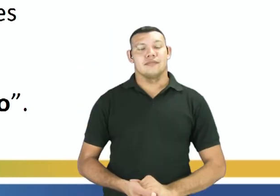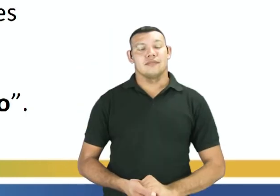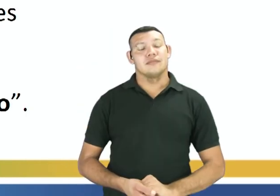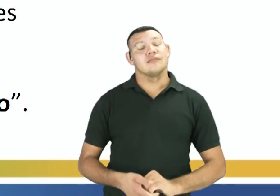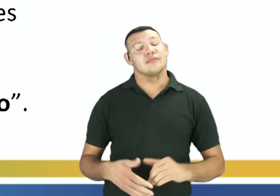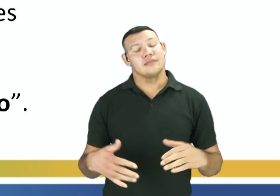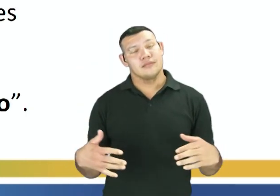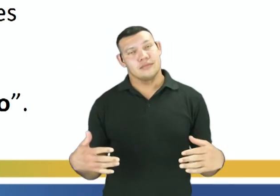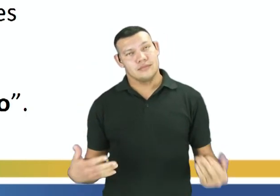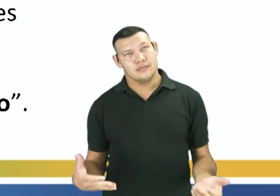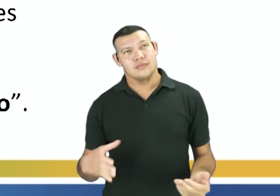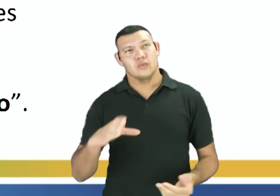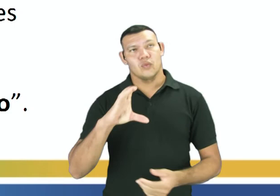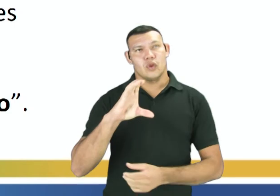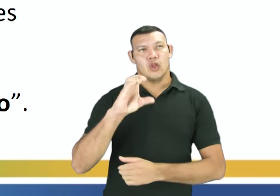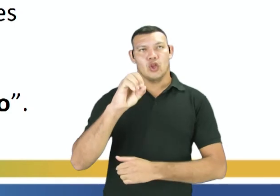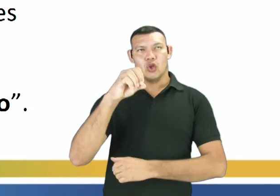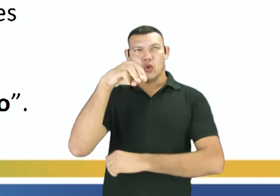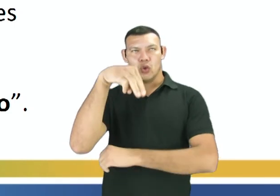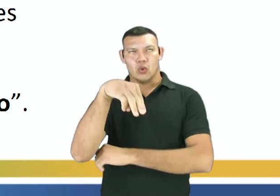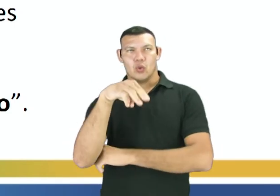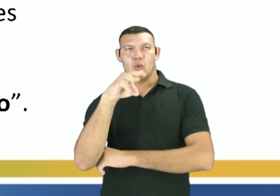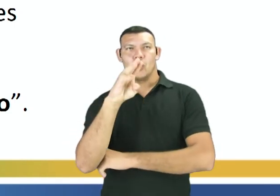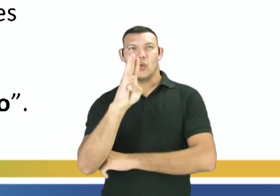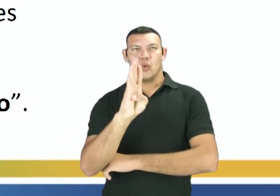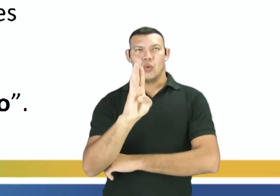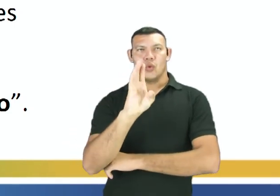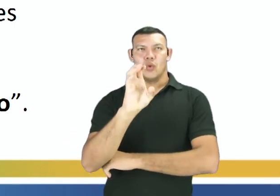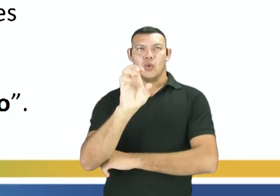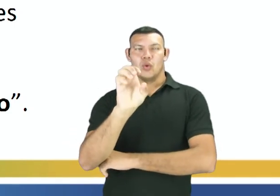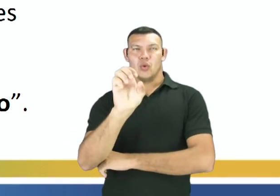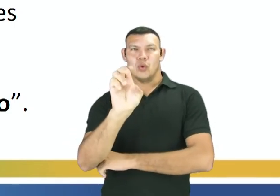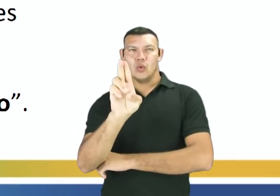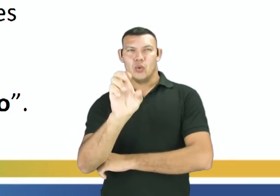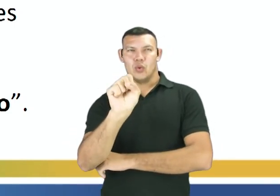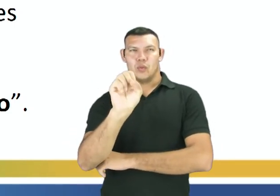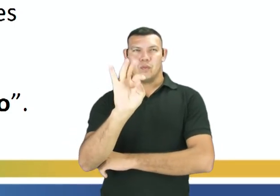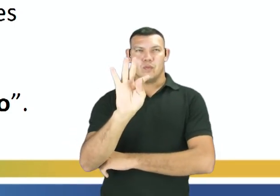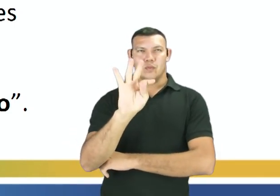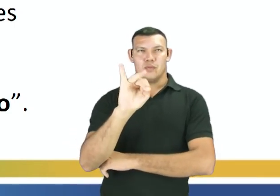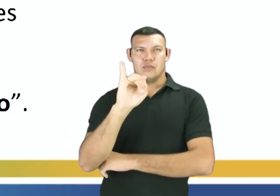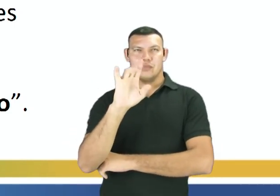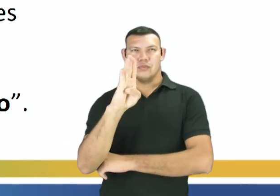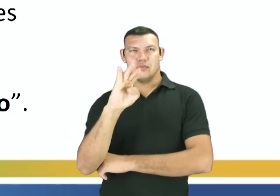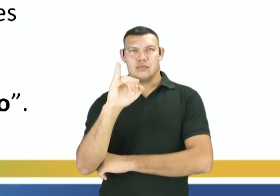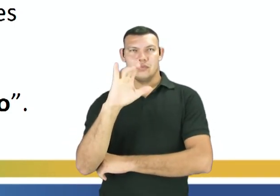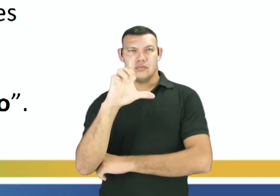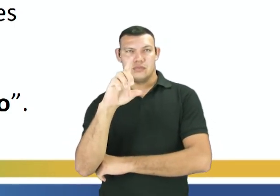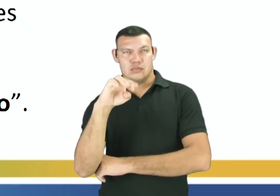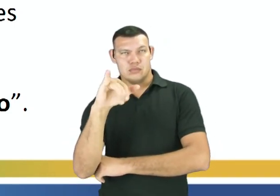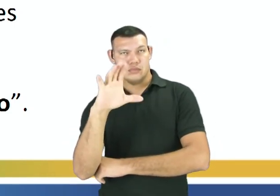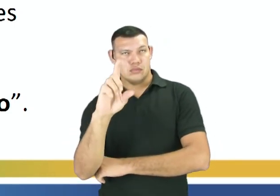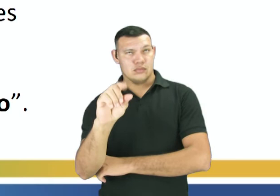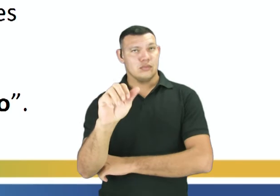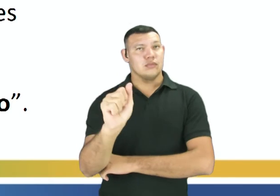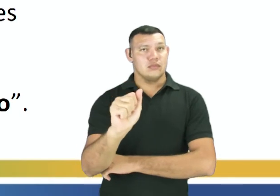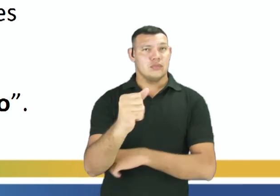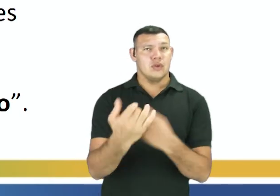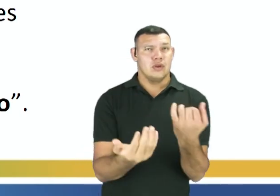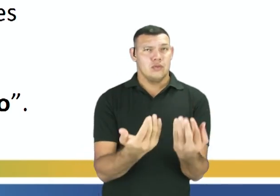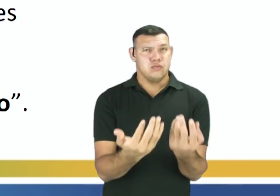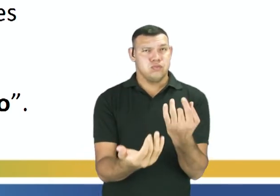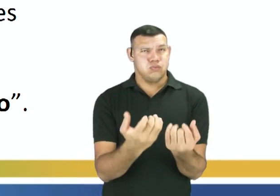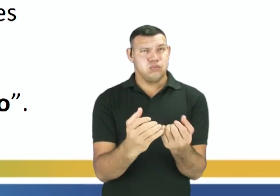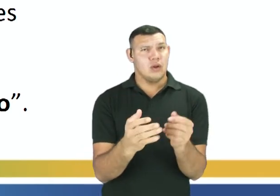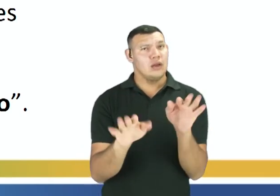Quanto à combustibilidade, gente, vai depender muito da cadeia orgânica, se ela é aberta, fechada, o tipo de cadeia. Então,